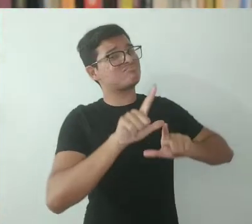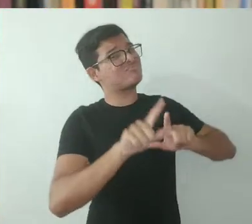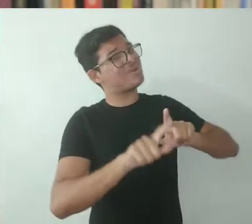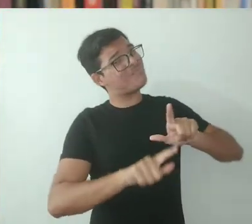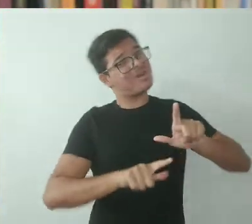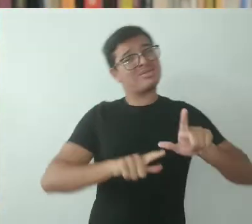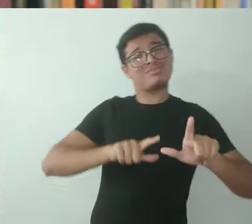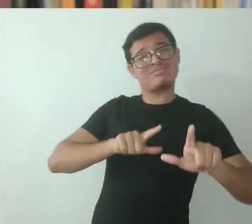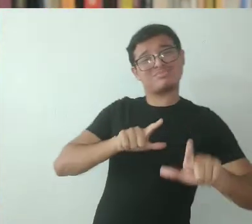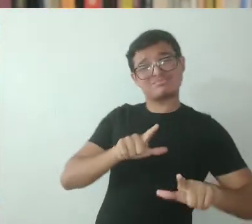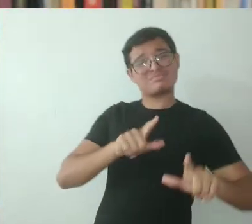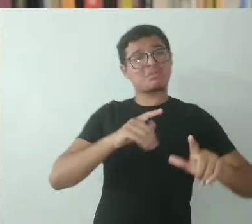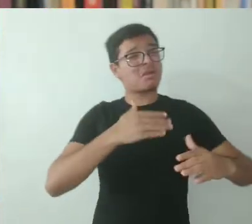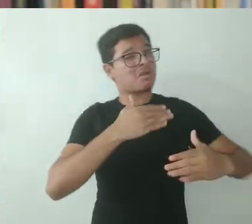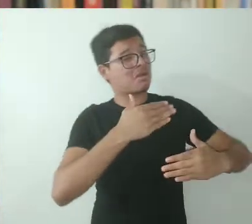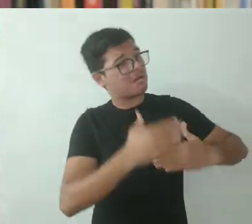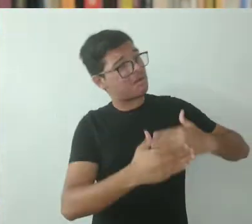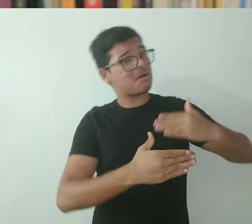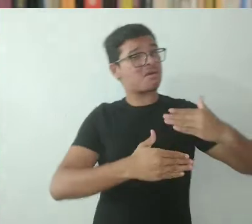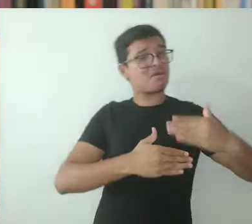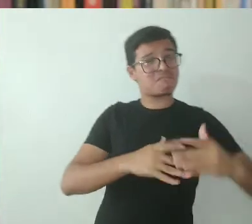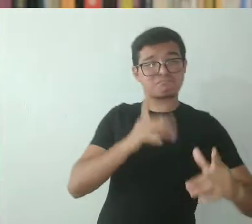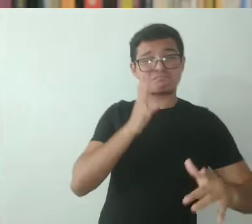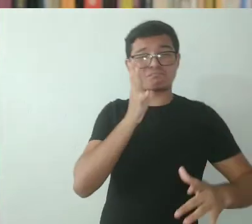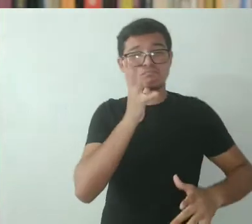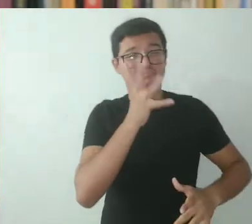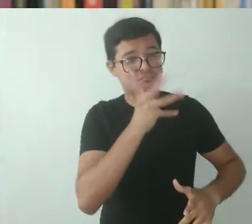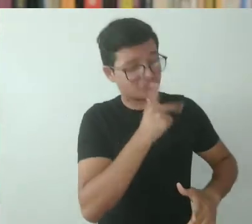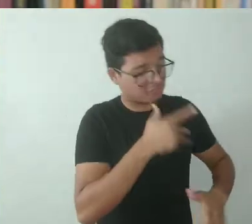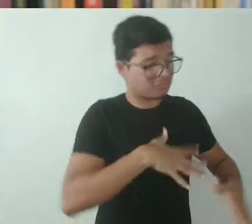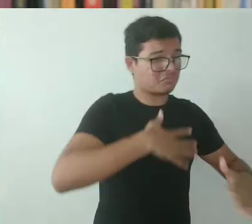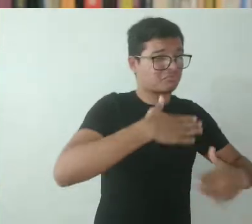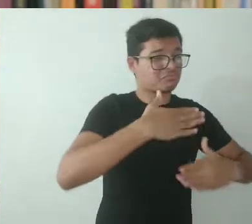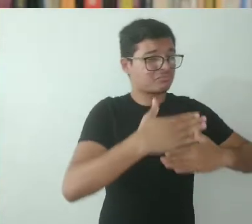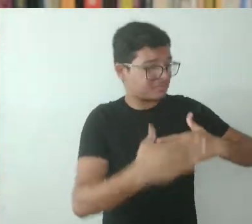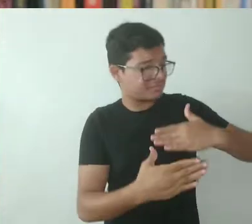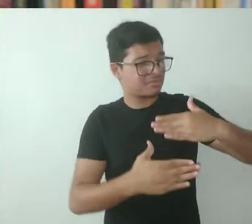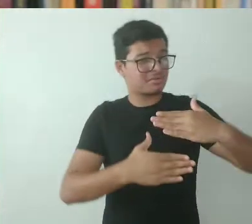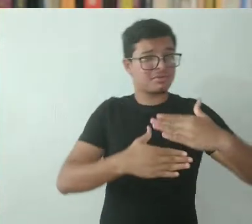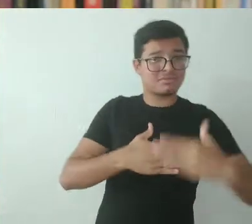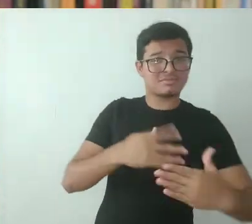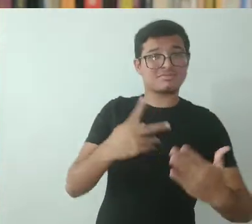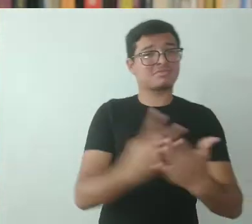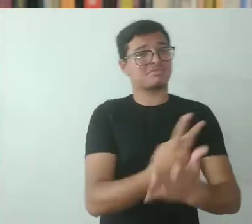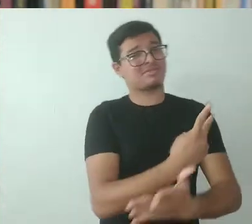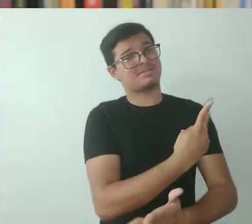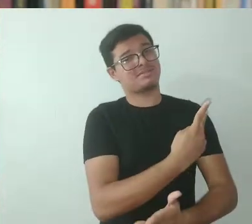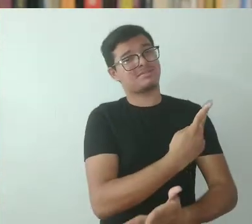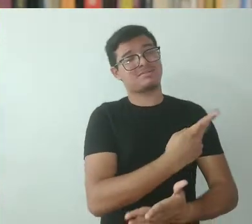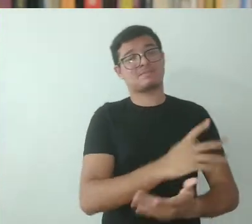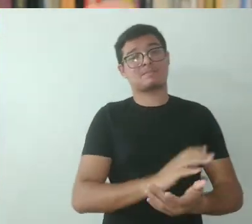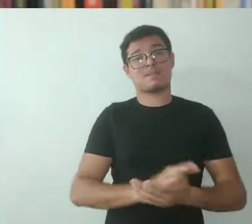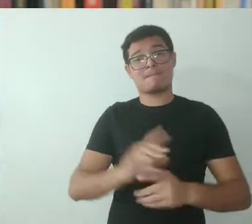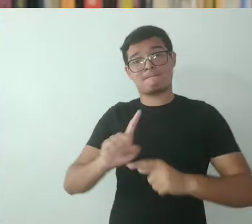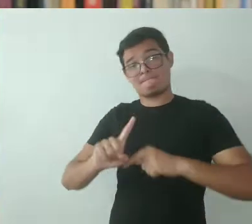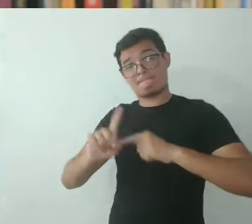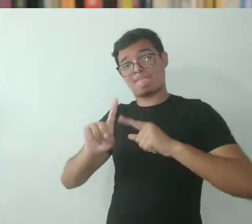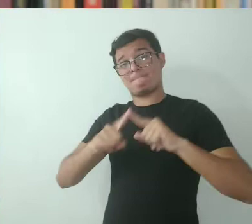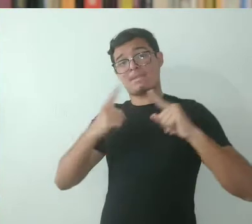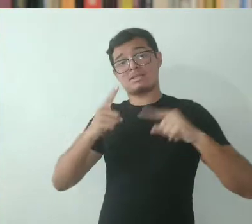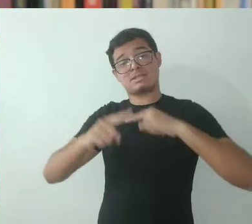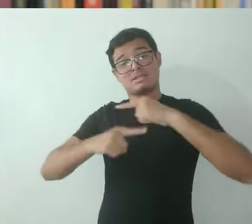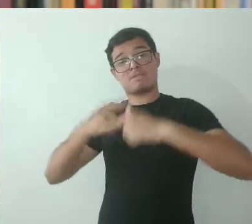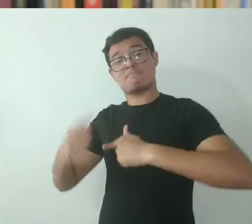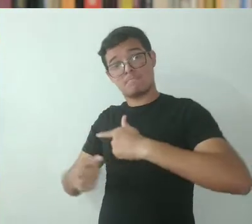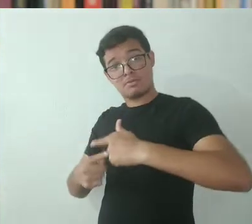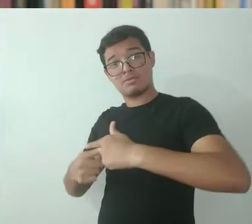método de trabalho muito rudimentar, as coisas eram lentas, elas demoravam para acontecer. E depois da